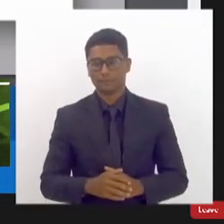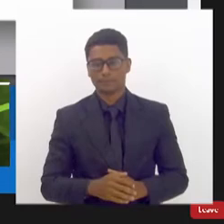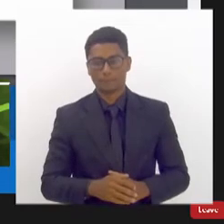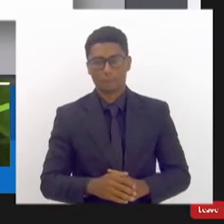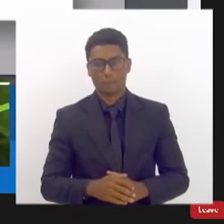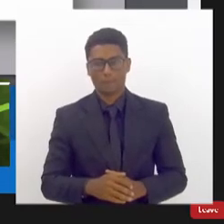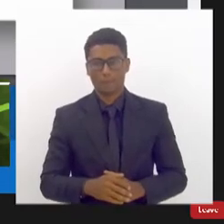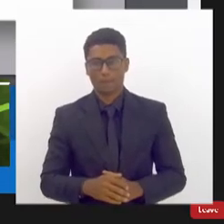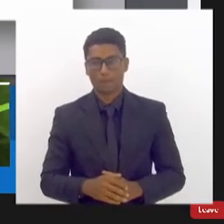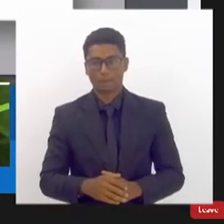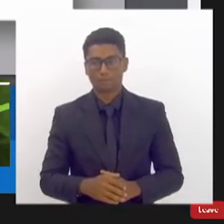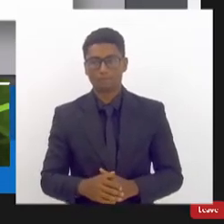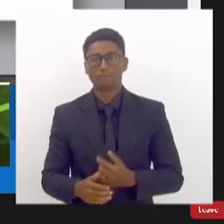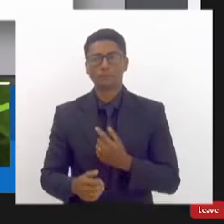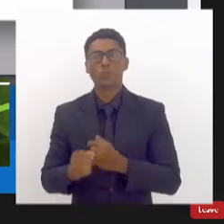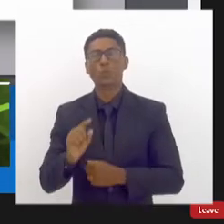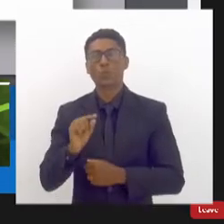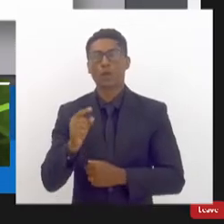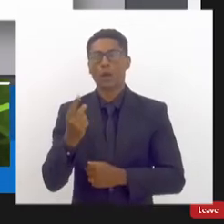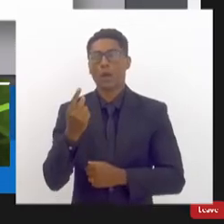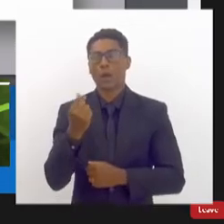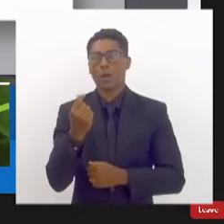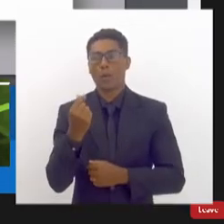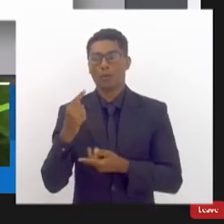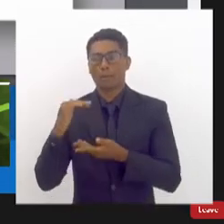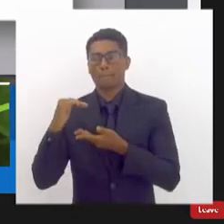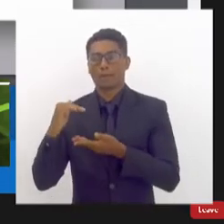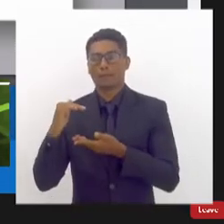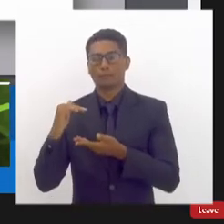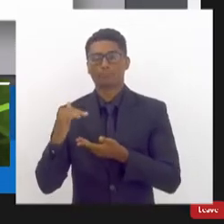Bom, esse é o nosso orçamento. Né?